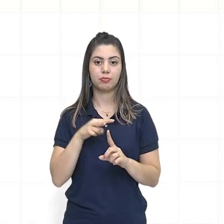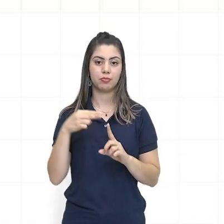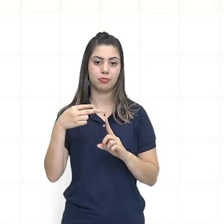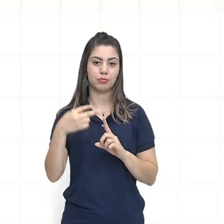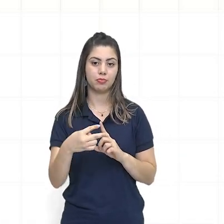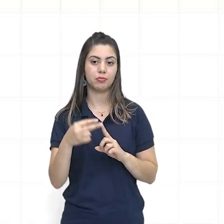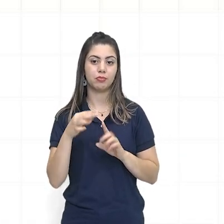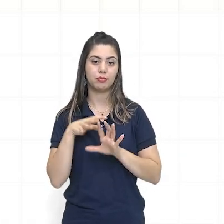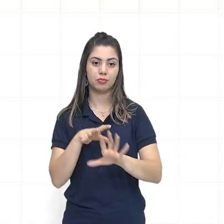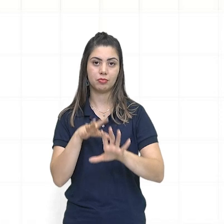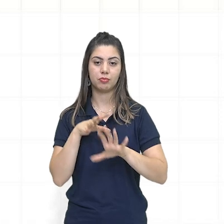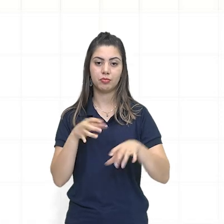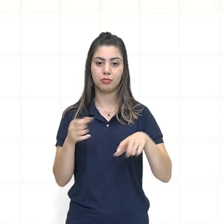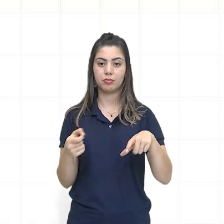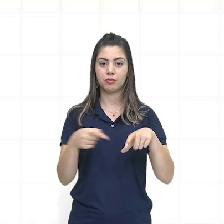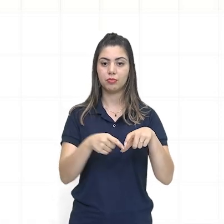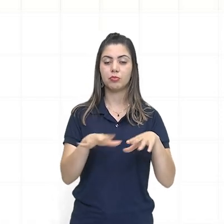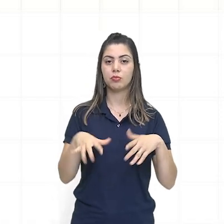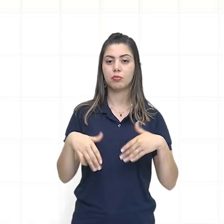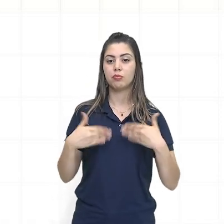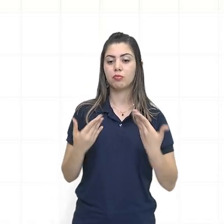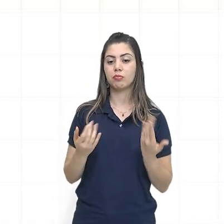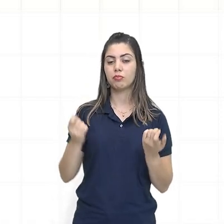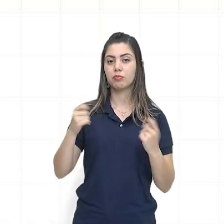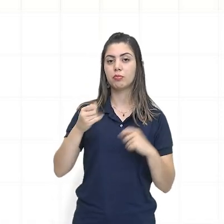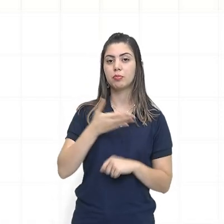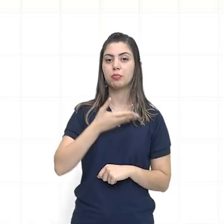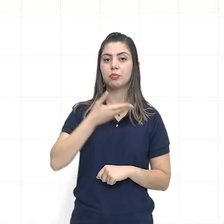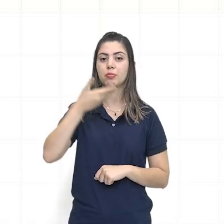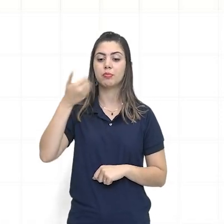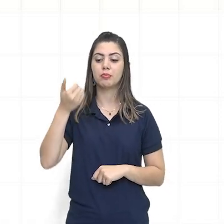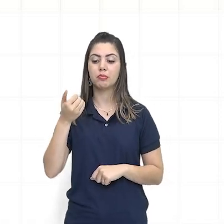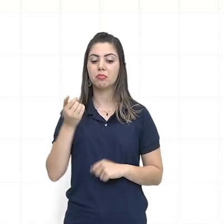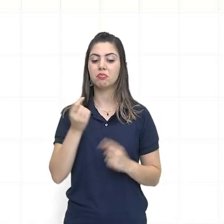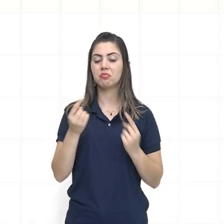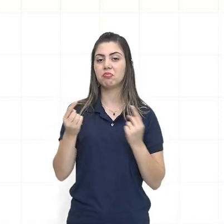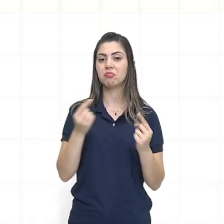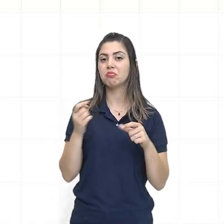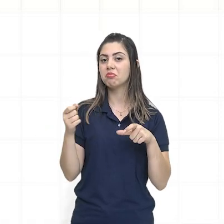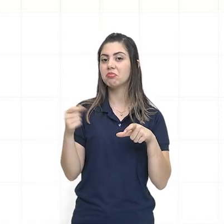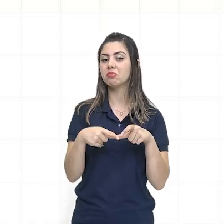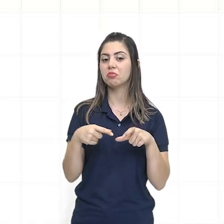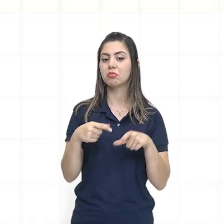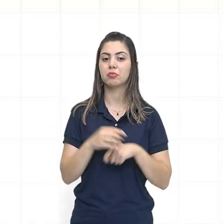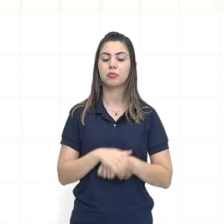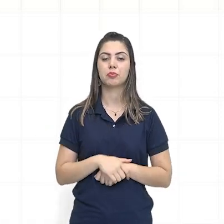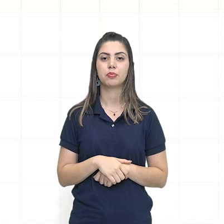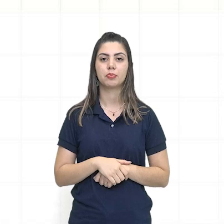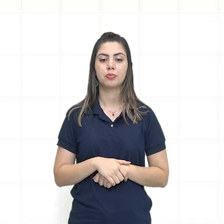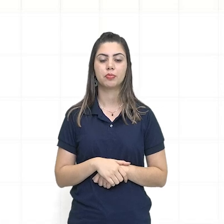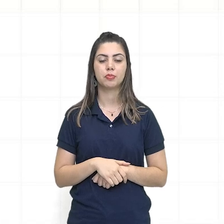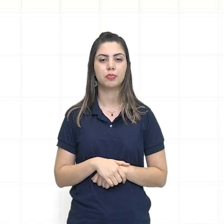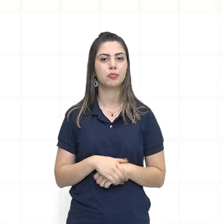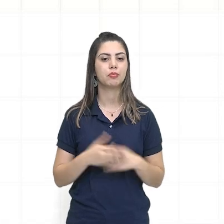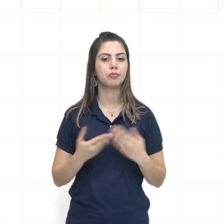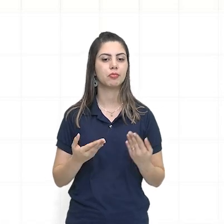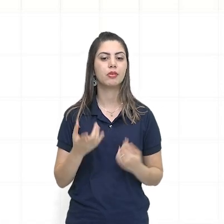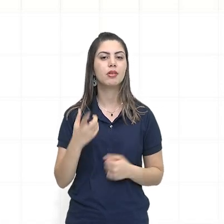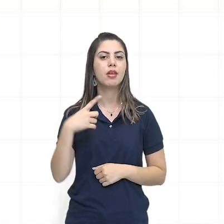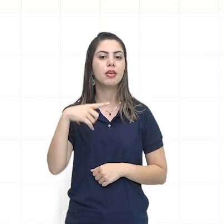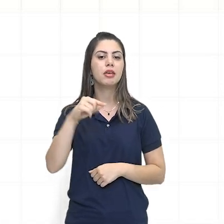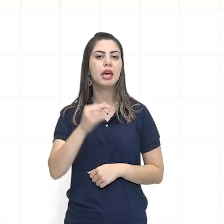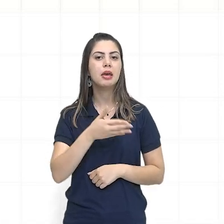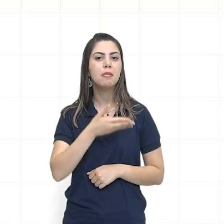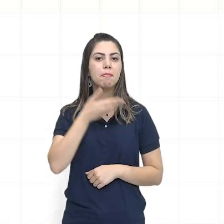na marcação do gol, quem terá a maior chance de marcar gol? Então, a gente tem que olhar aqui quem que